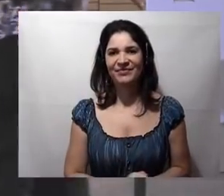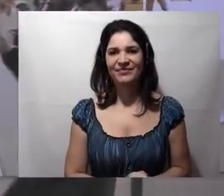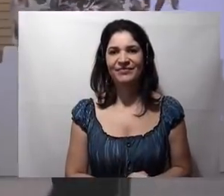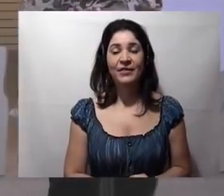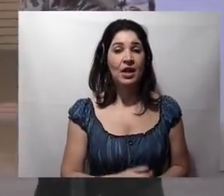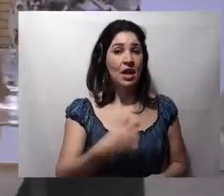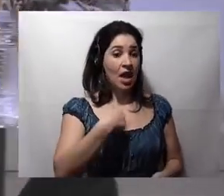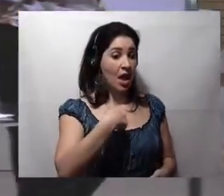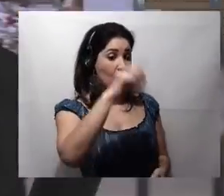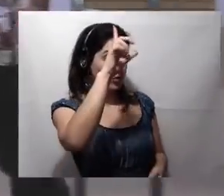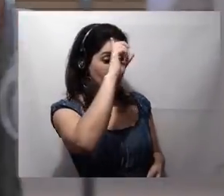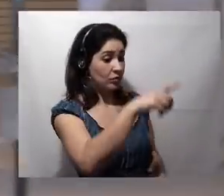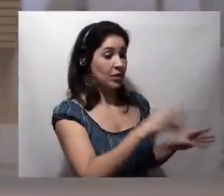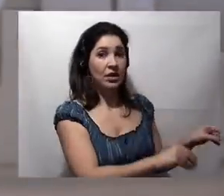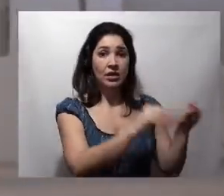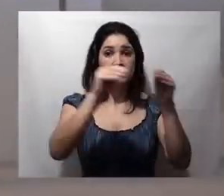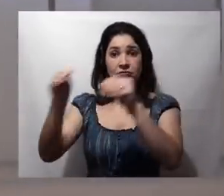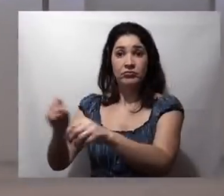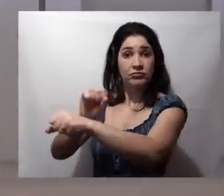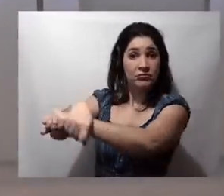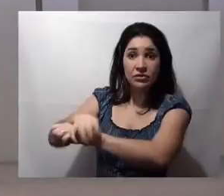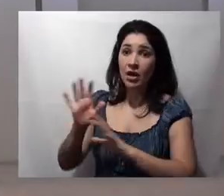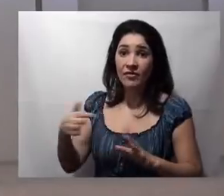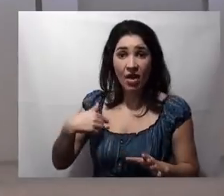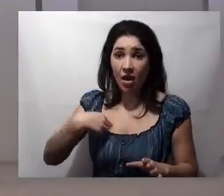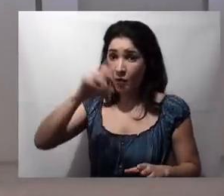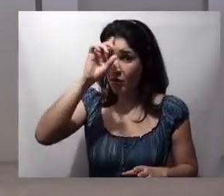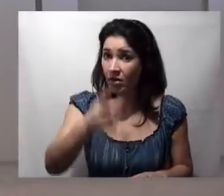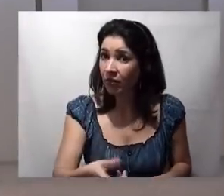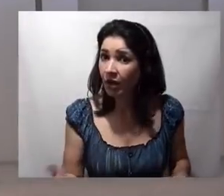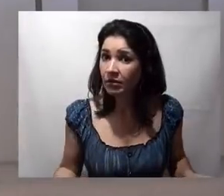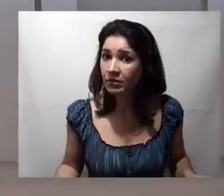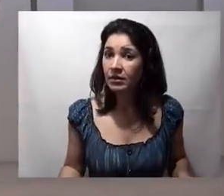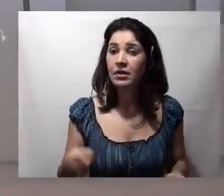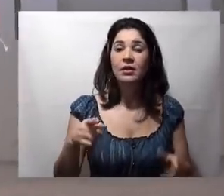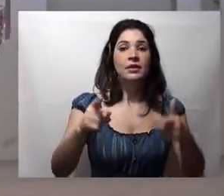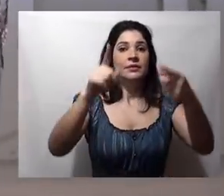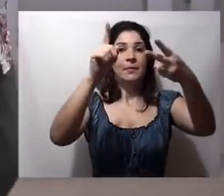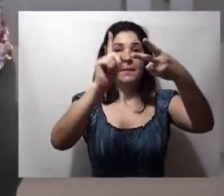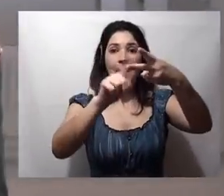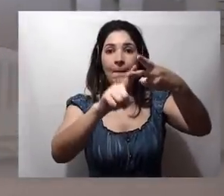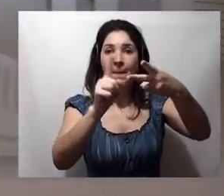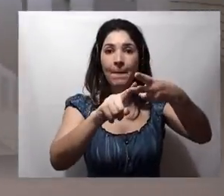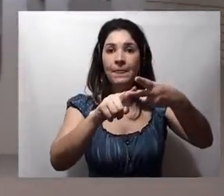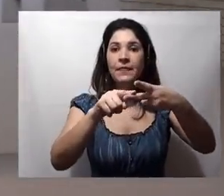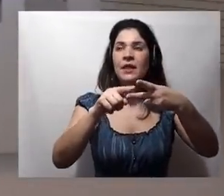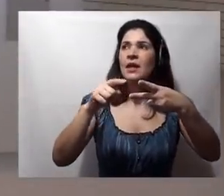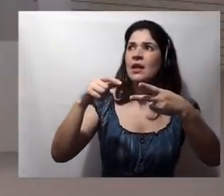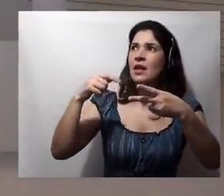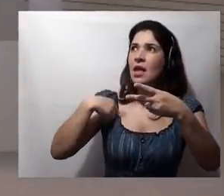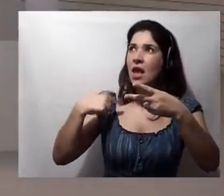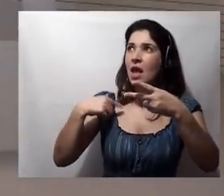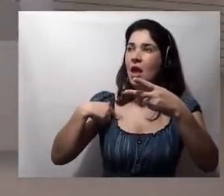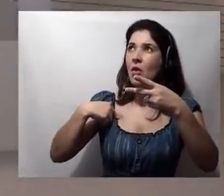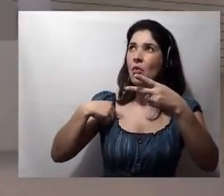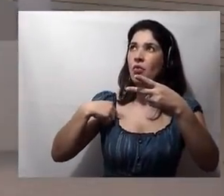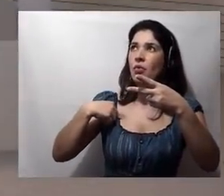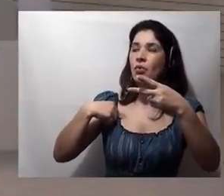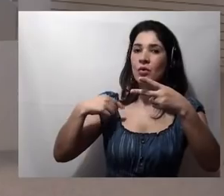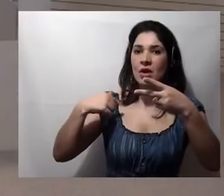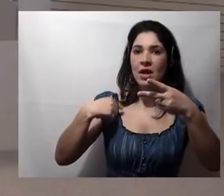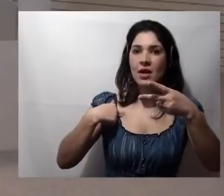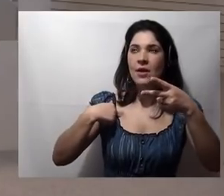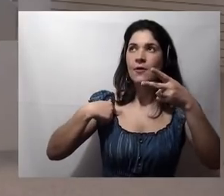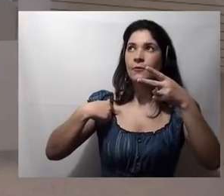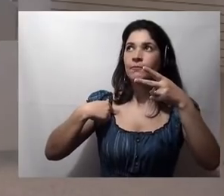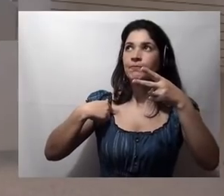mandei você extra babilônia segundo segundo concentre no que você pode e não no